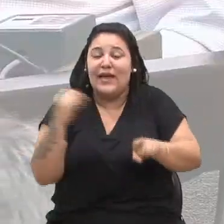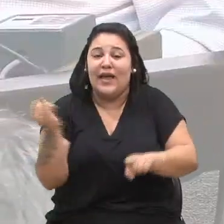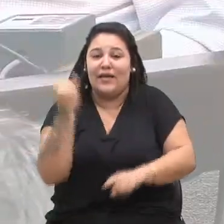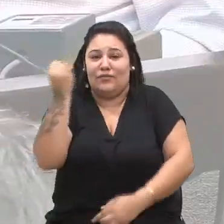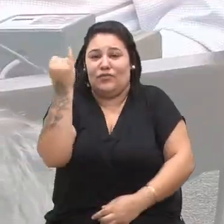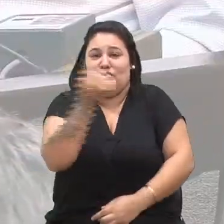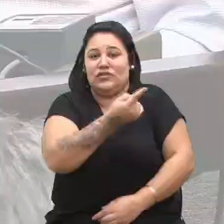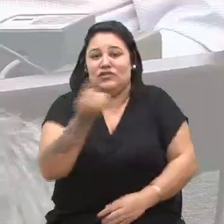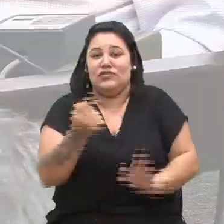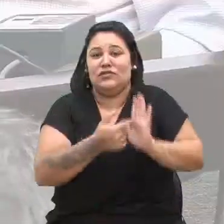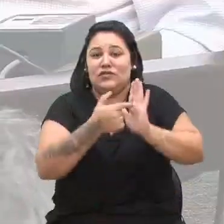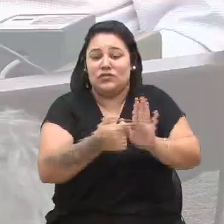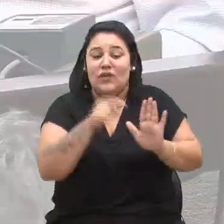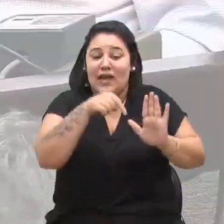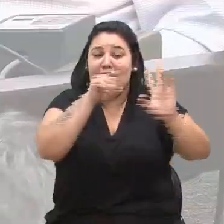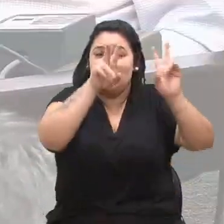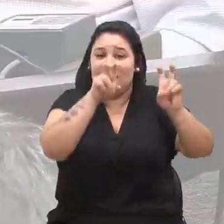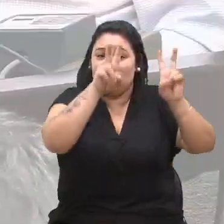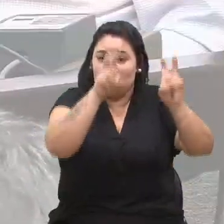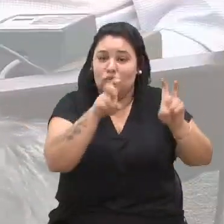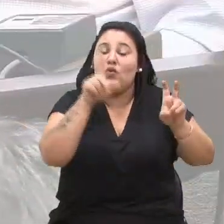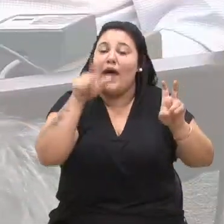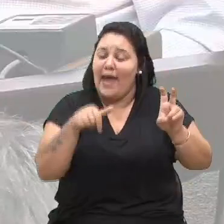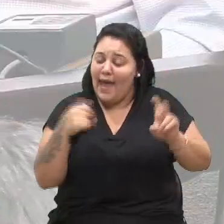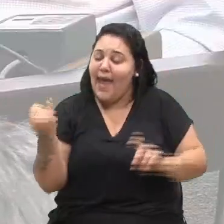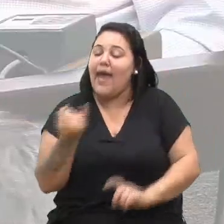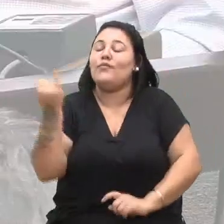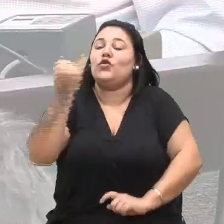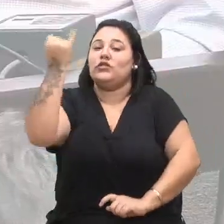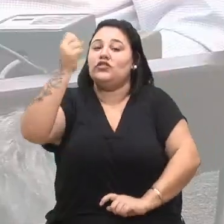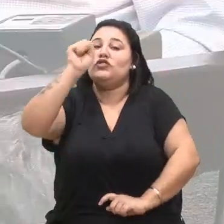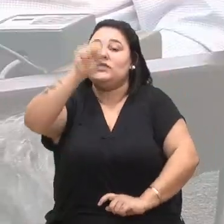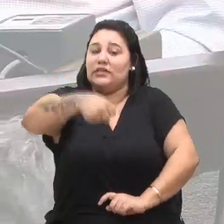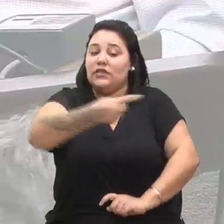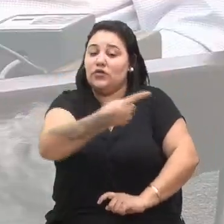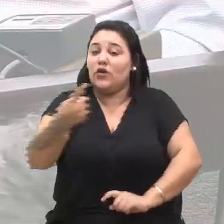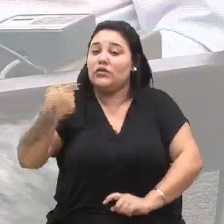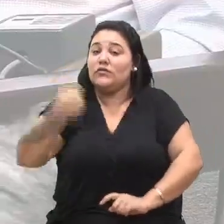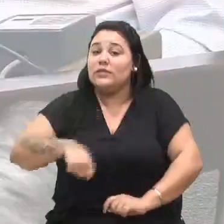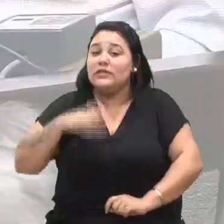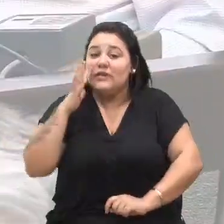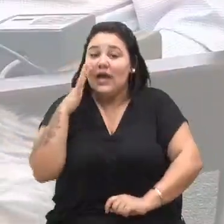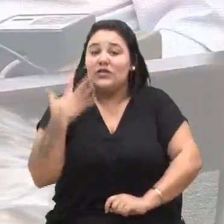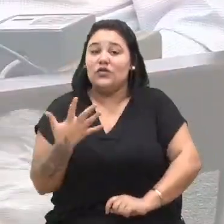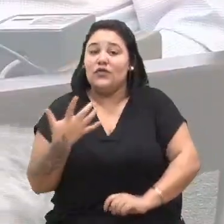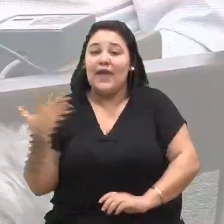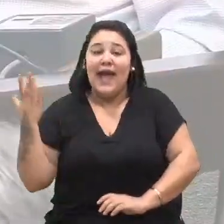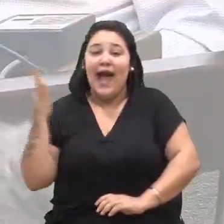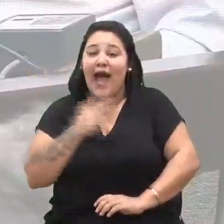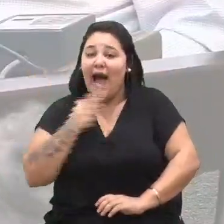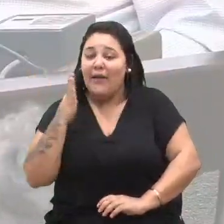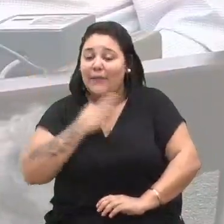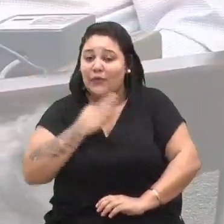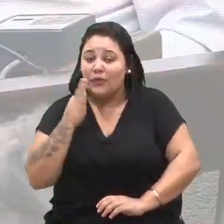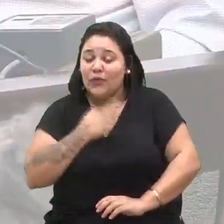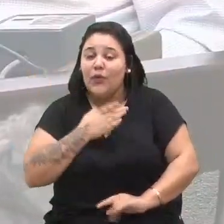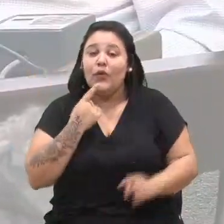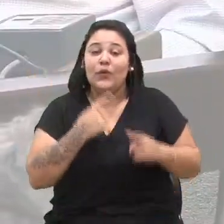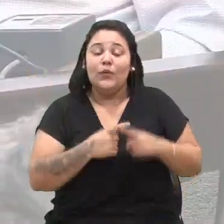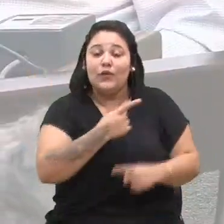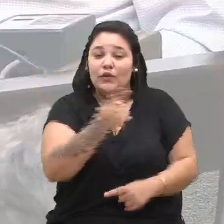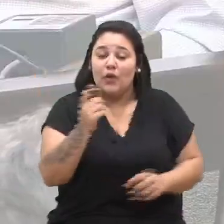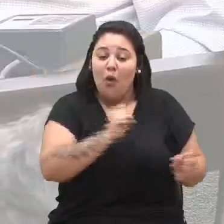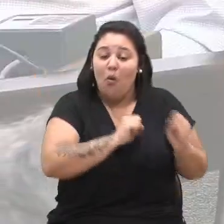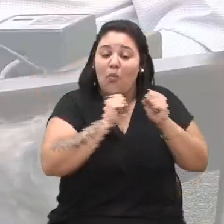salientar que este tema é latente, a gente precisa de uma solução o quanto antes para que a gente possa